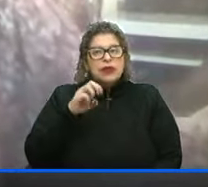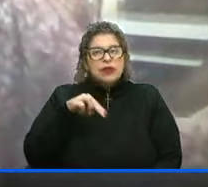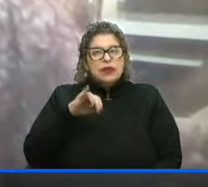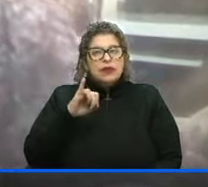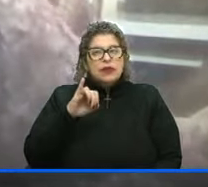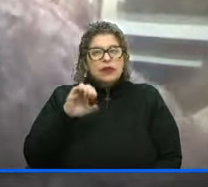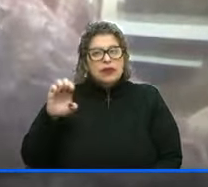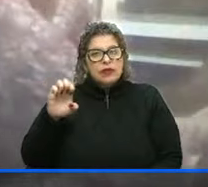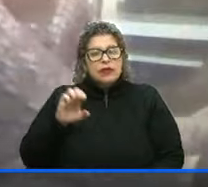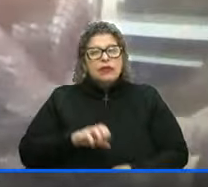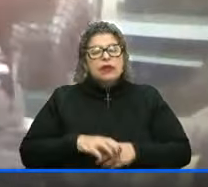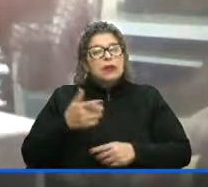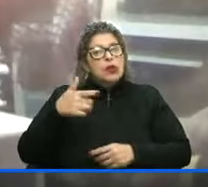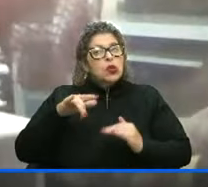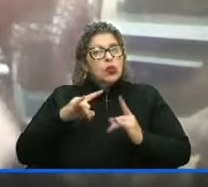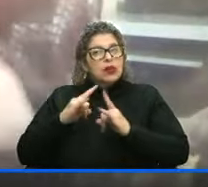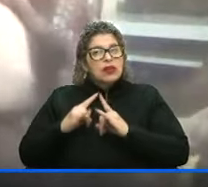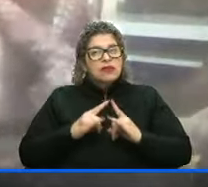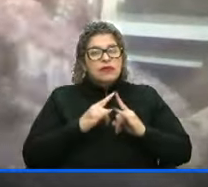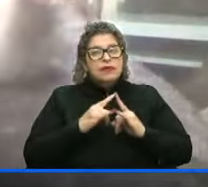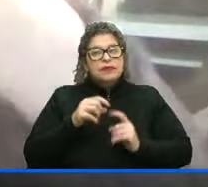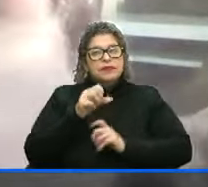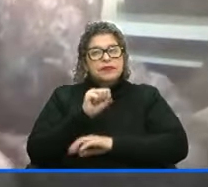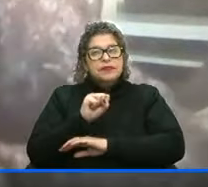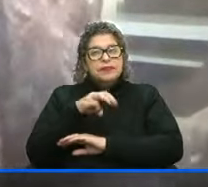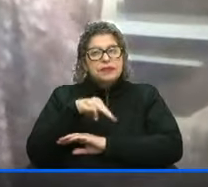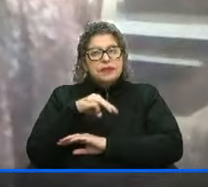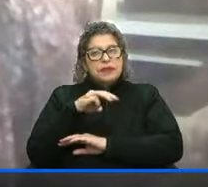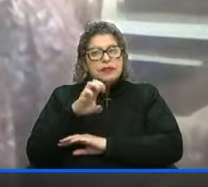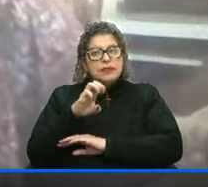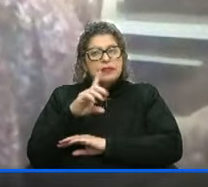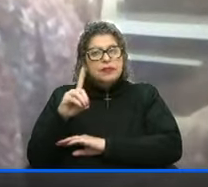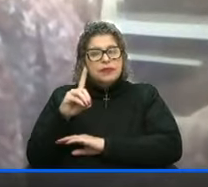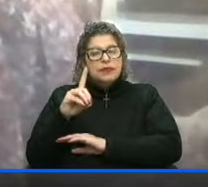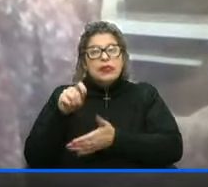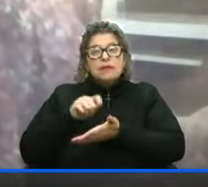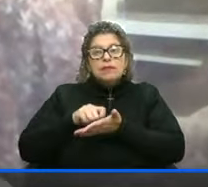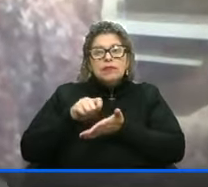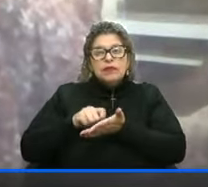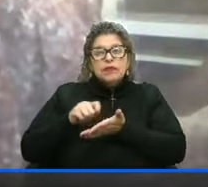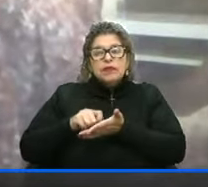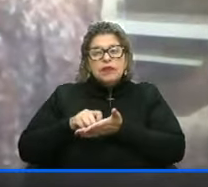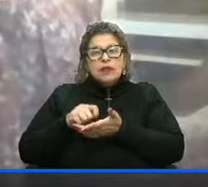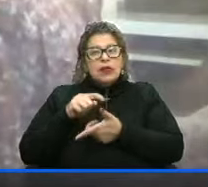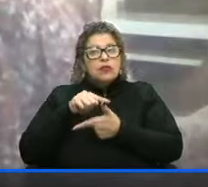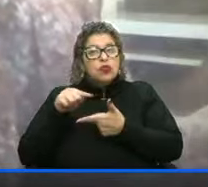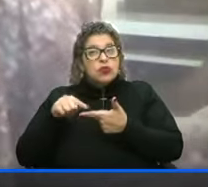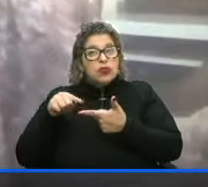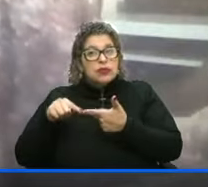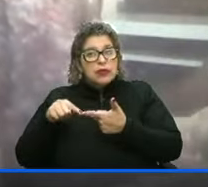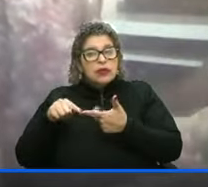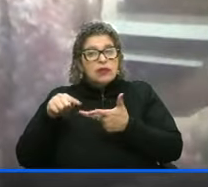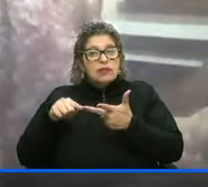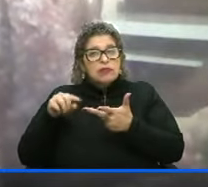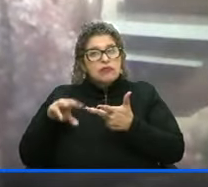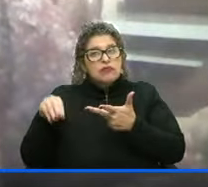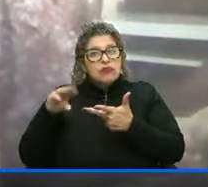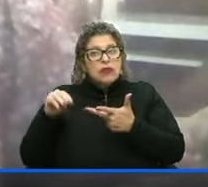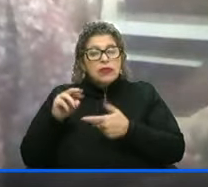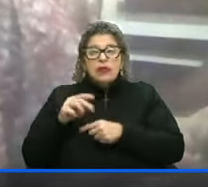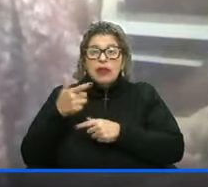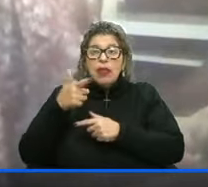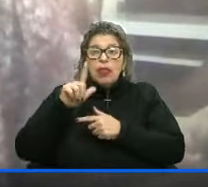depois as demais entidades, que a ESMED pode ir anotando, fazemos duas ou três falas e a ESMED responde,